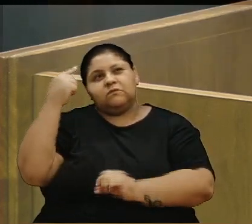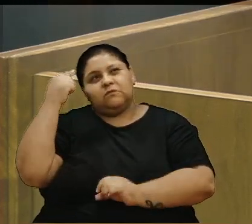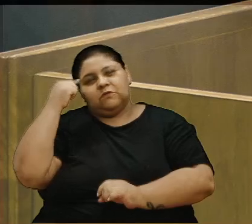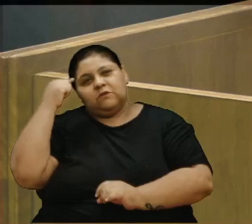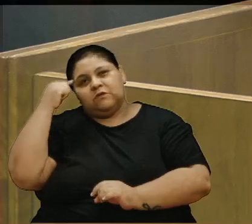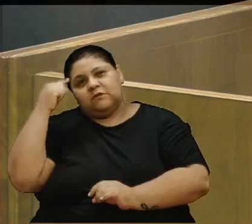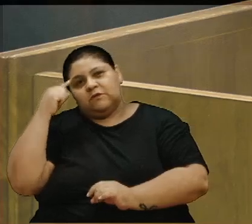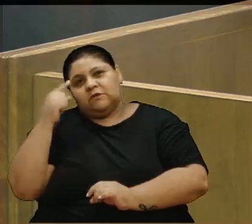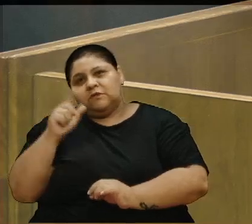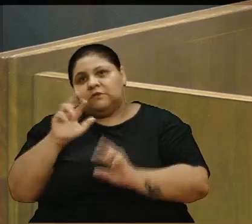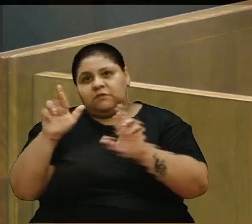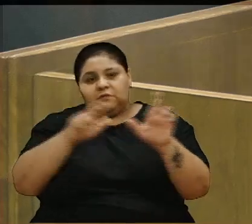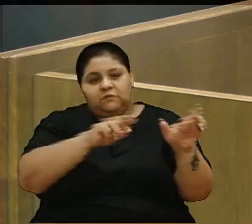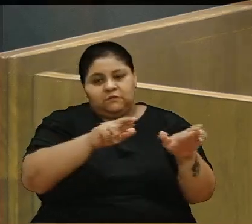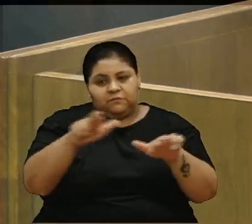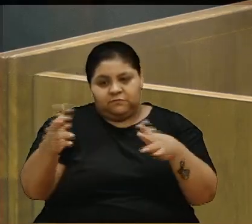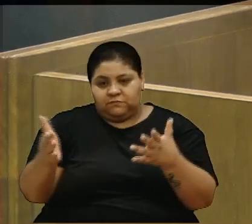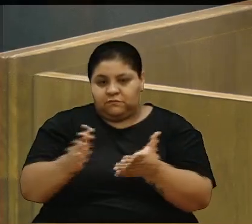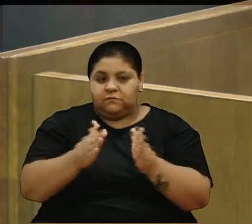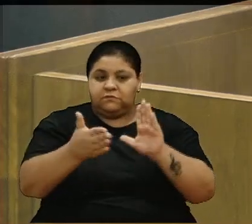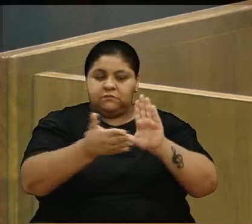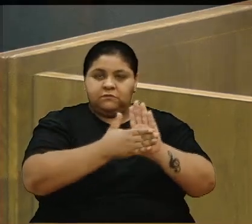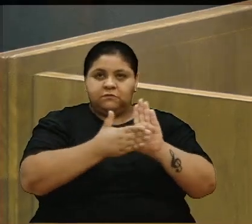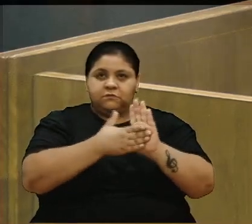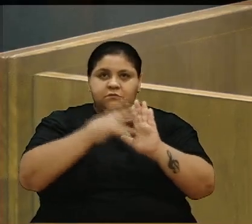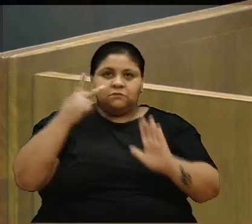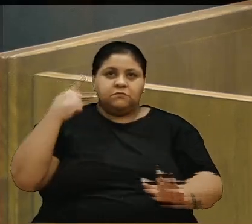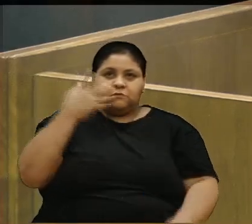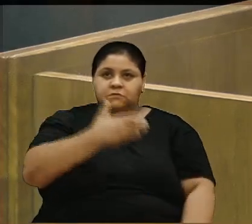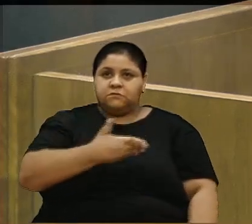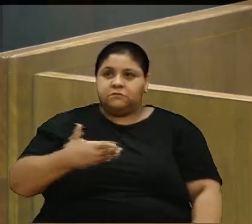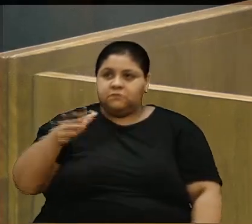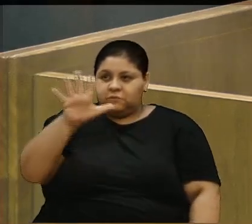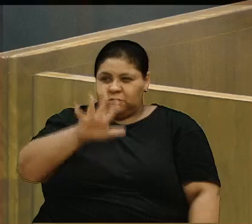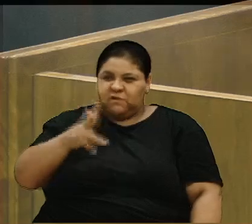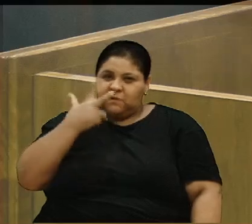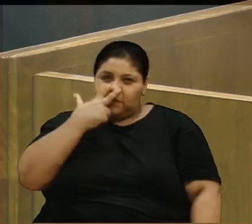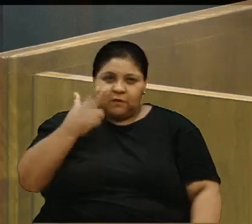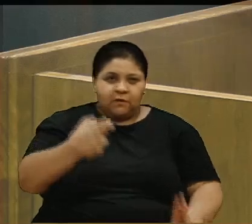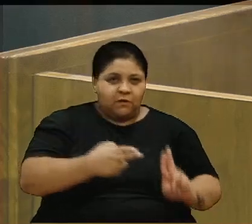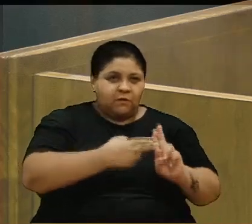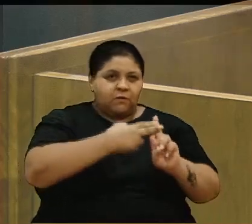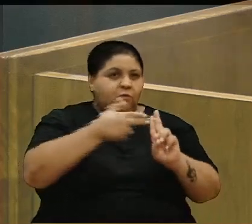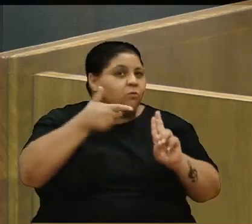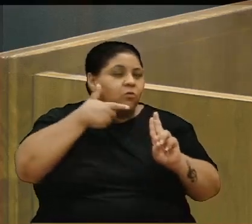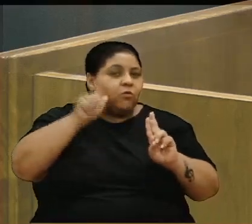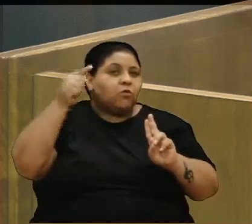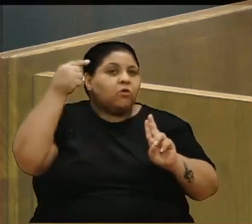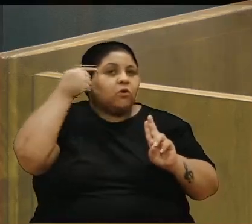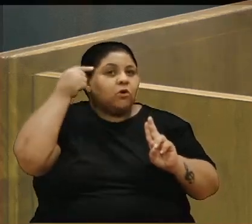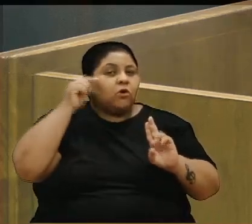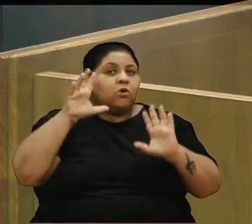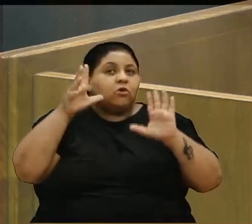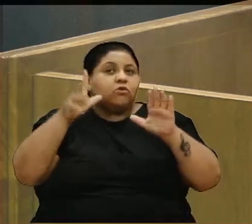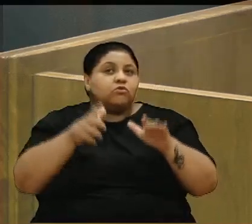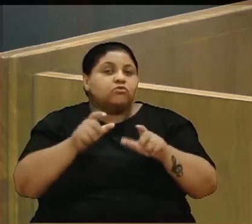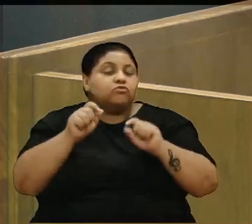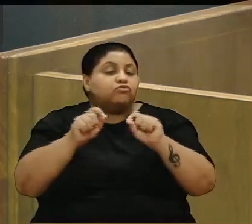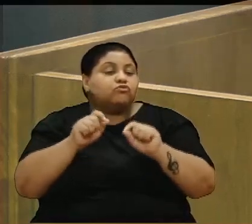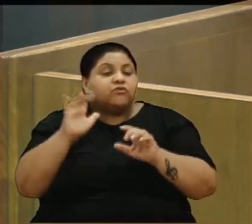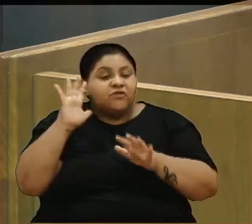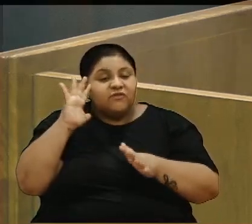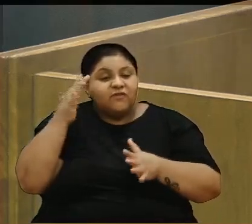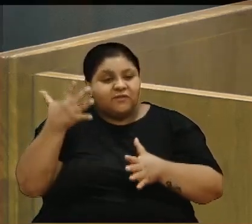questão das regiões? Quando tu propõe uma política pública nacional, como é o SUS, tu não consegue prever todos os elementos que vão acontecer quando